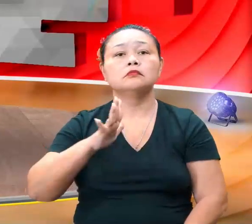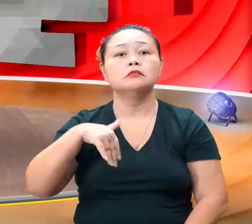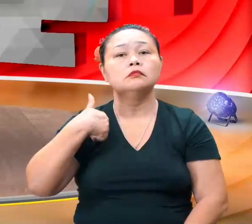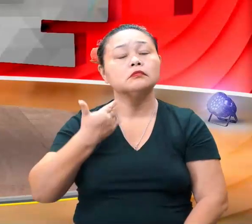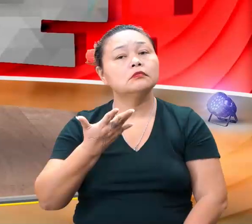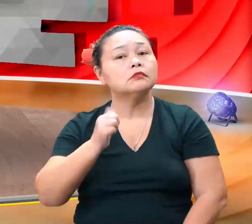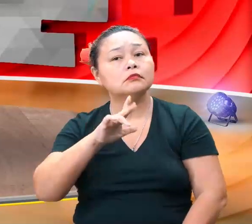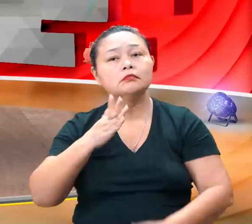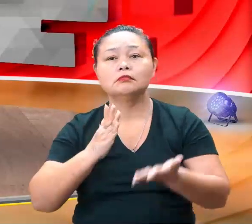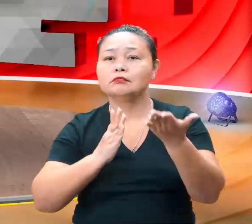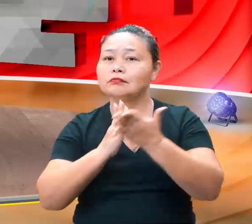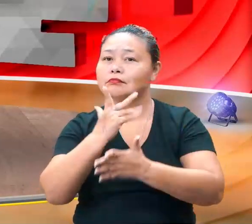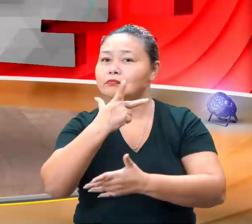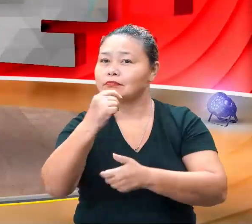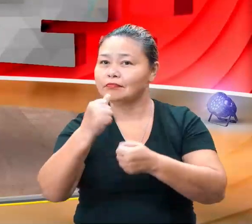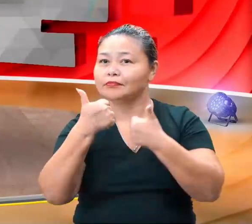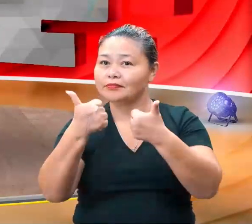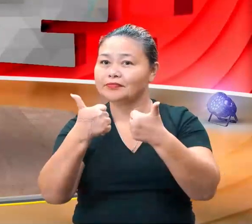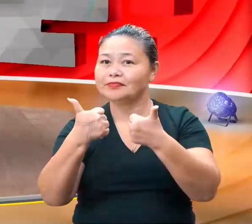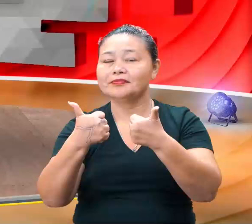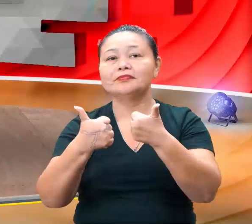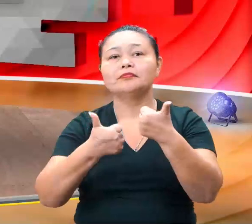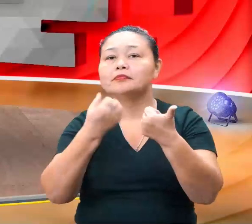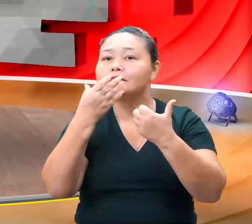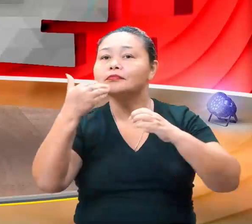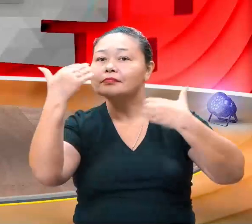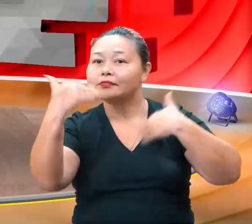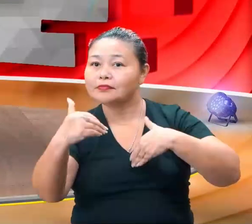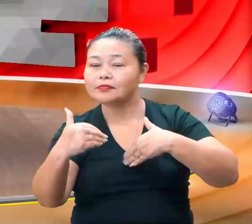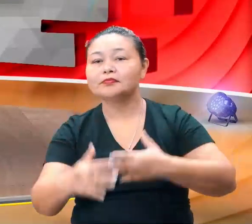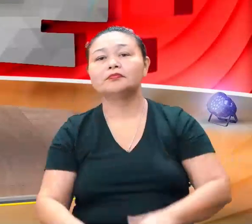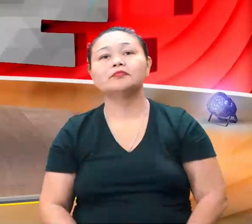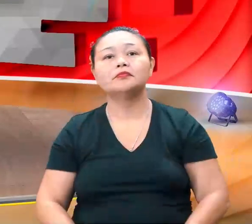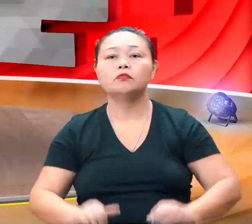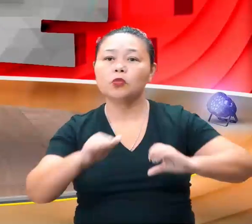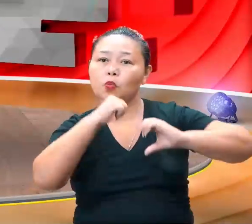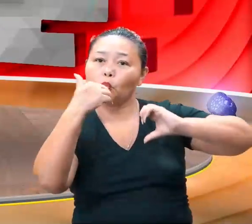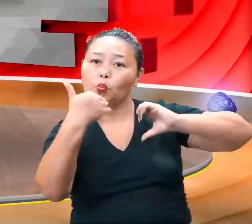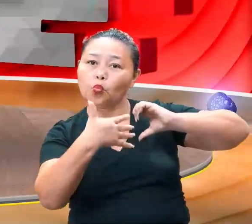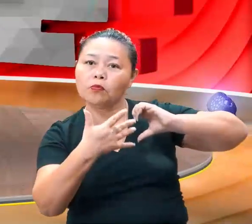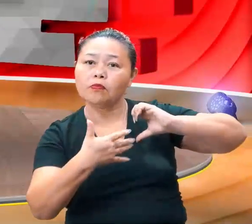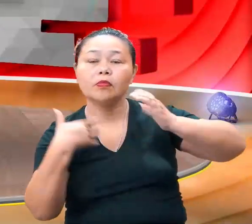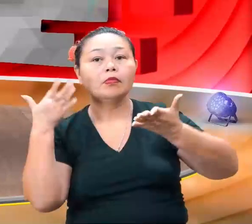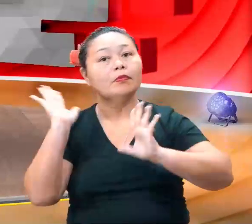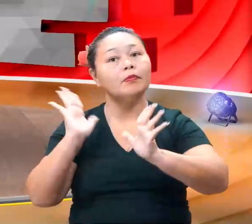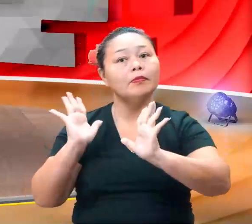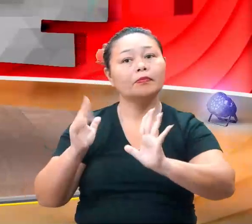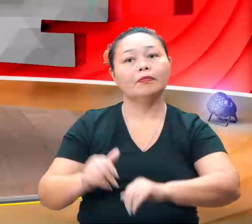sucesso na certa, beleza? Beleza. Boa avaliação então, aquele beijo no coração, tchau, tchau.